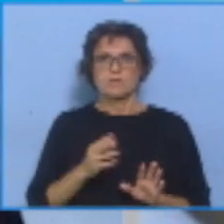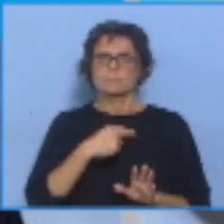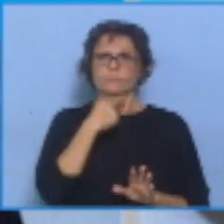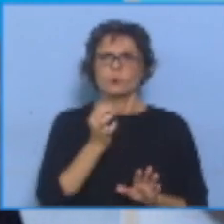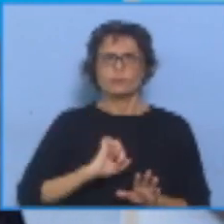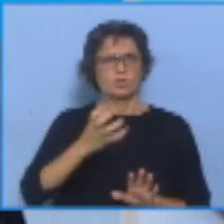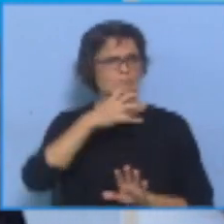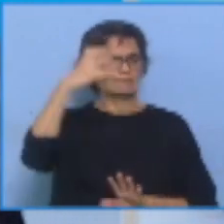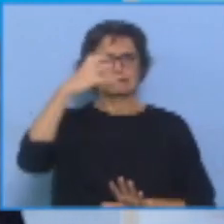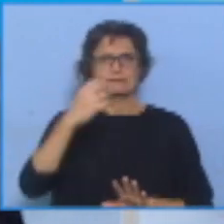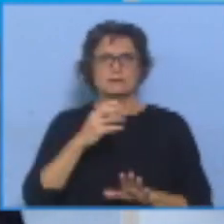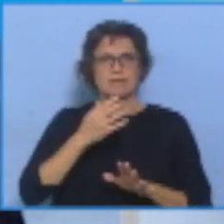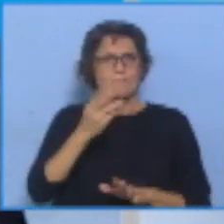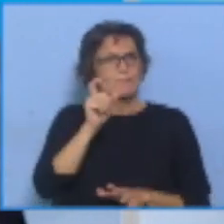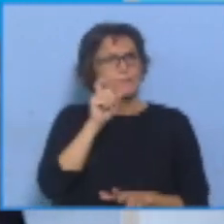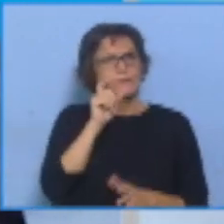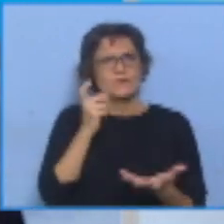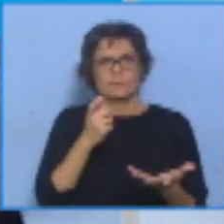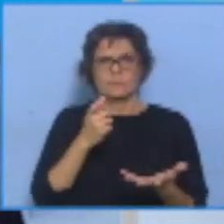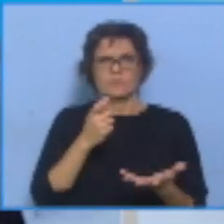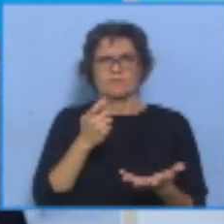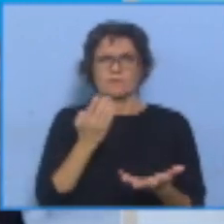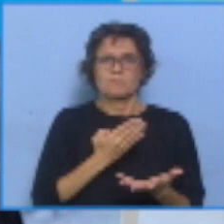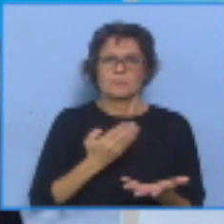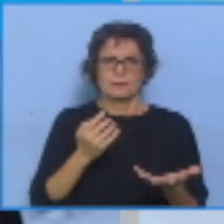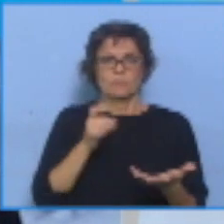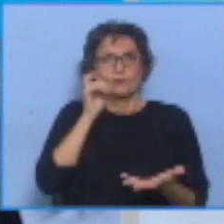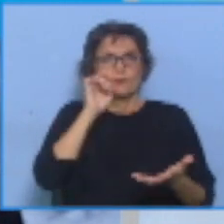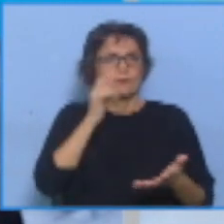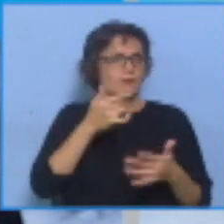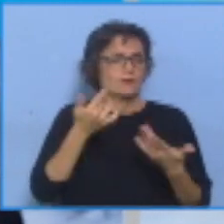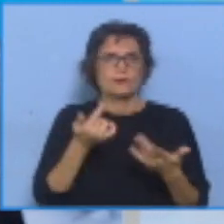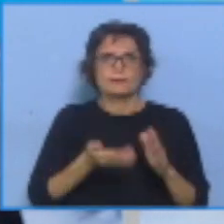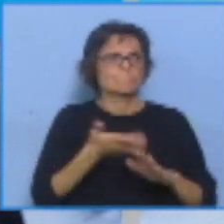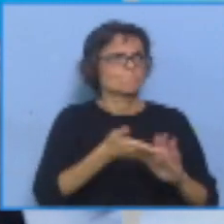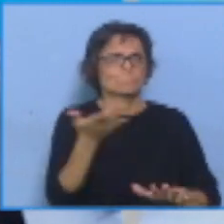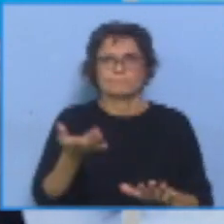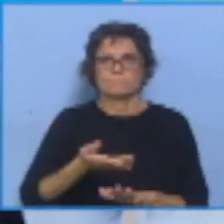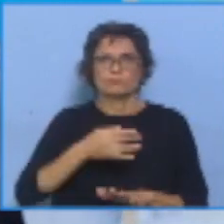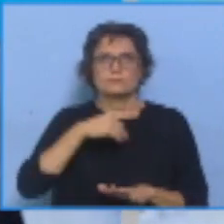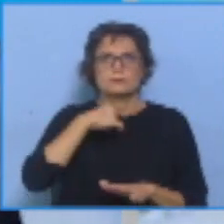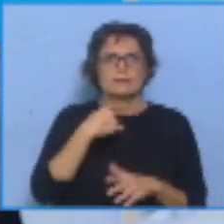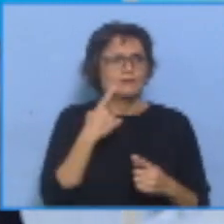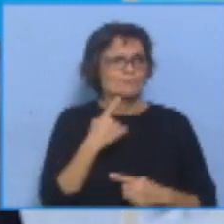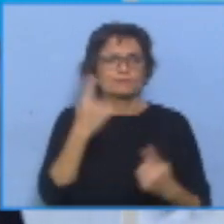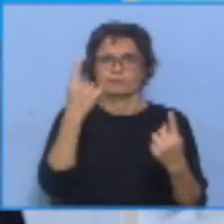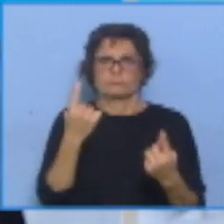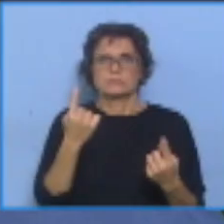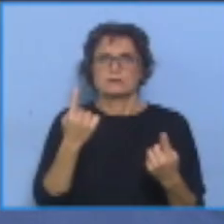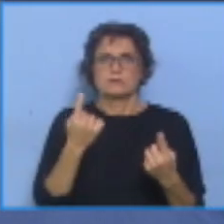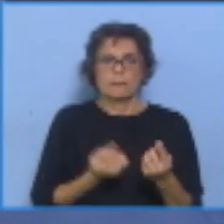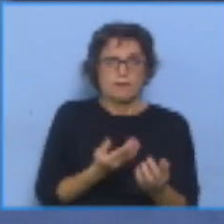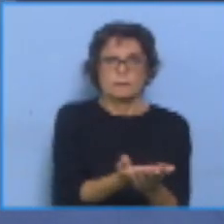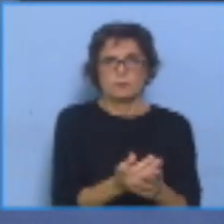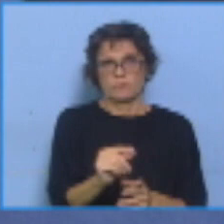para defender aquilo que para ela era a urgência do dizer, do denunciar, do